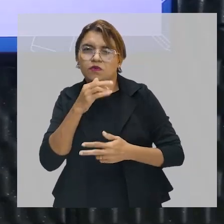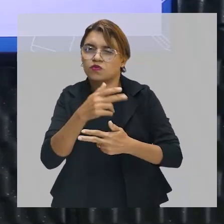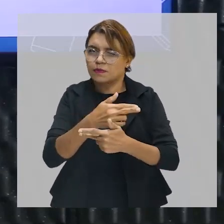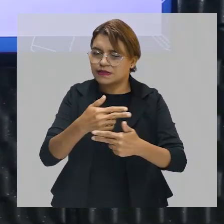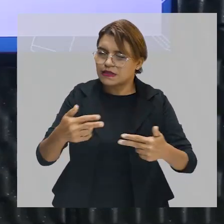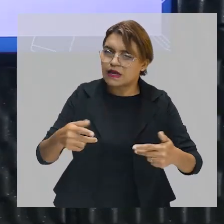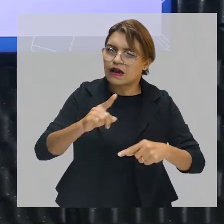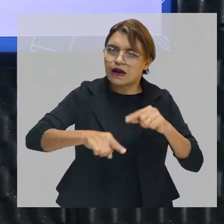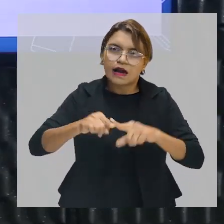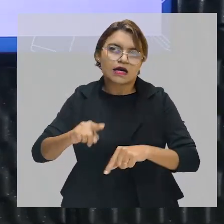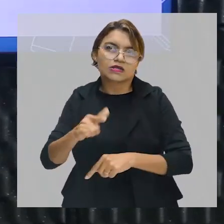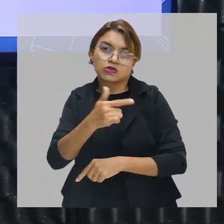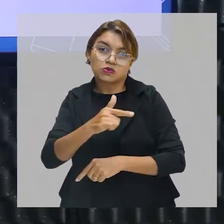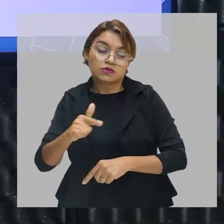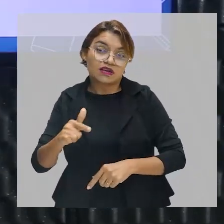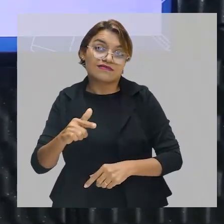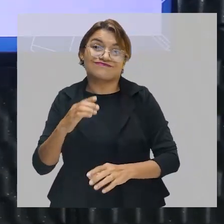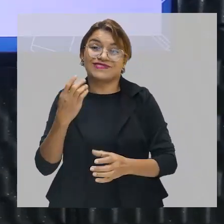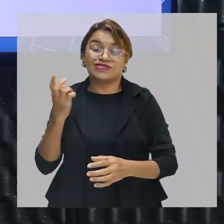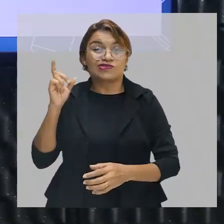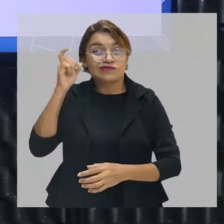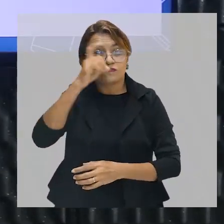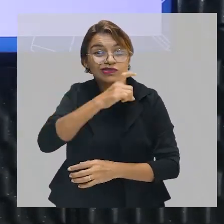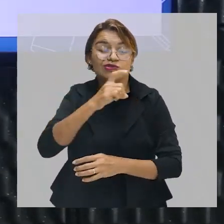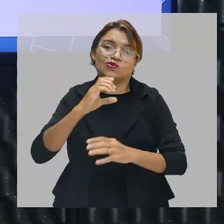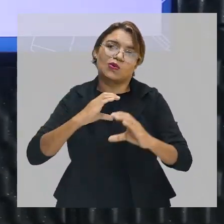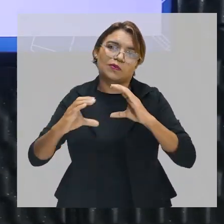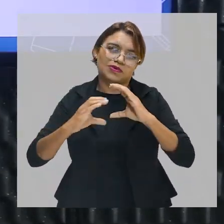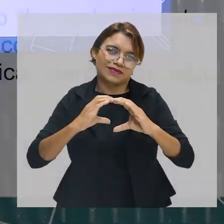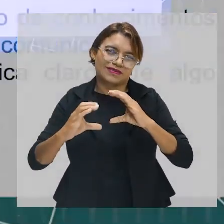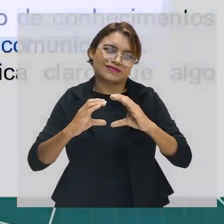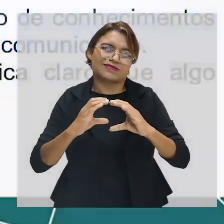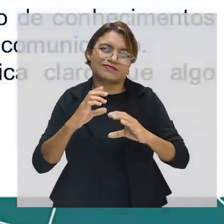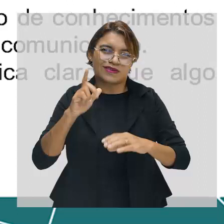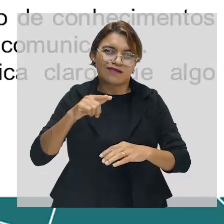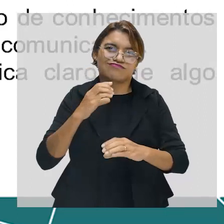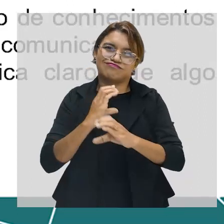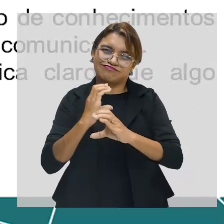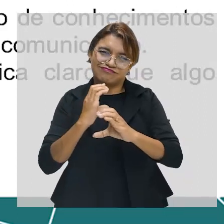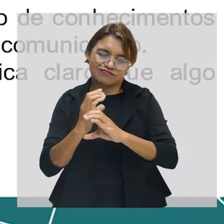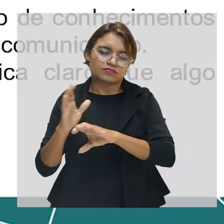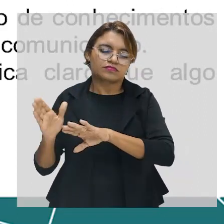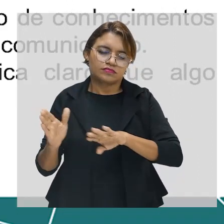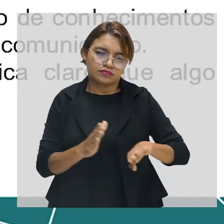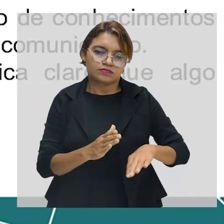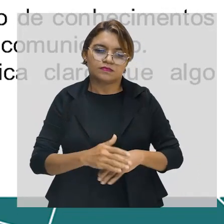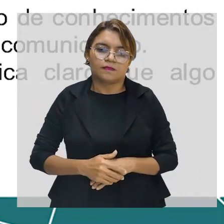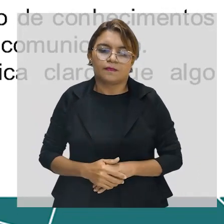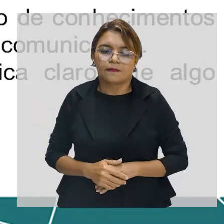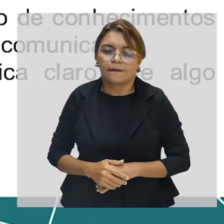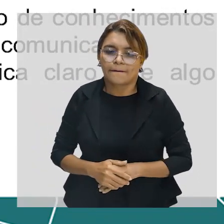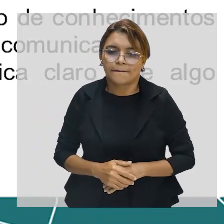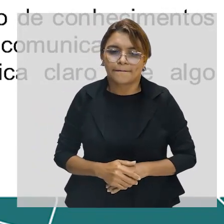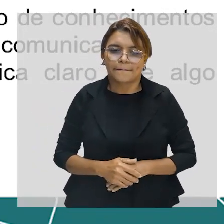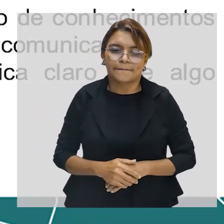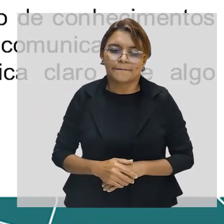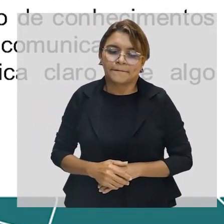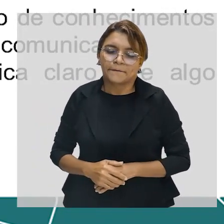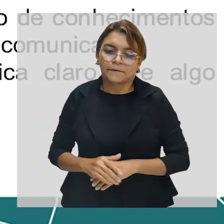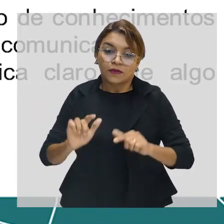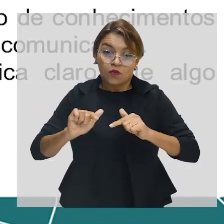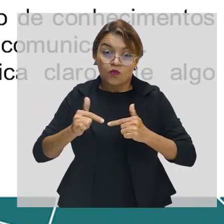e também essa comunicação. A importância da comunicação. O ato